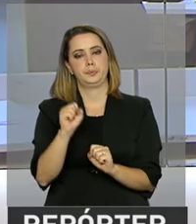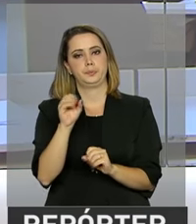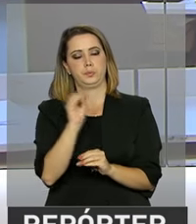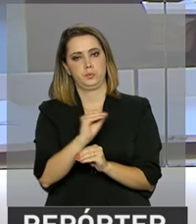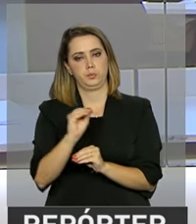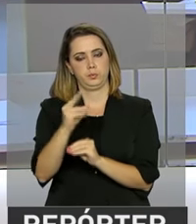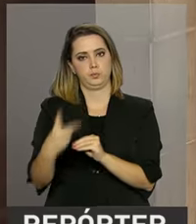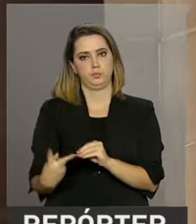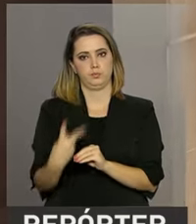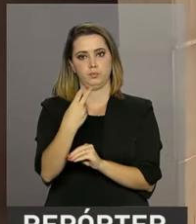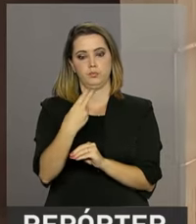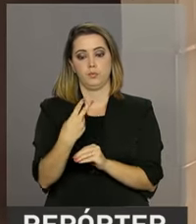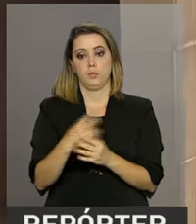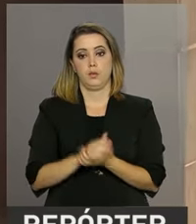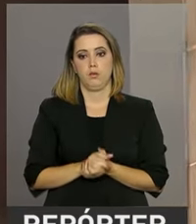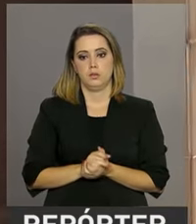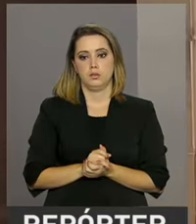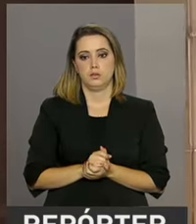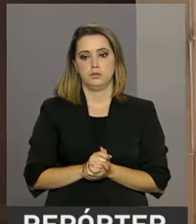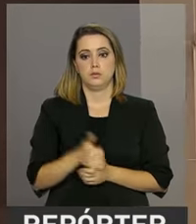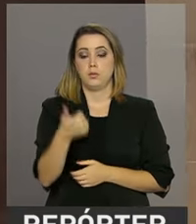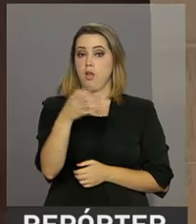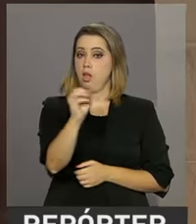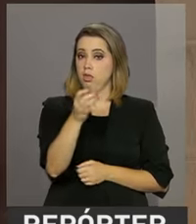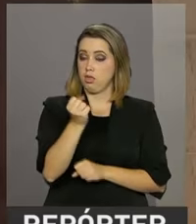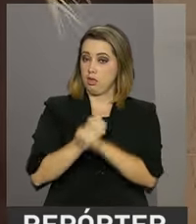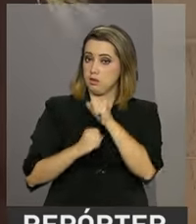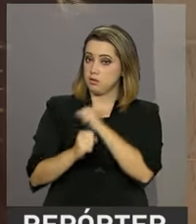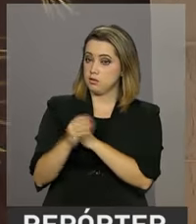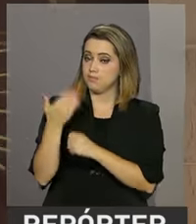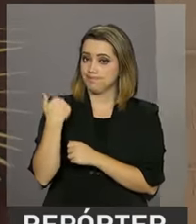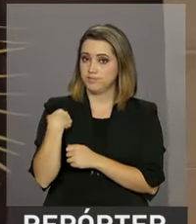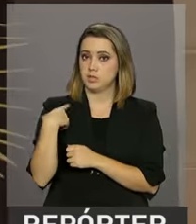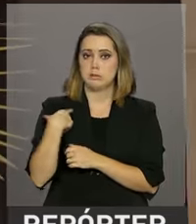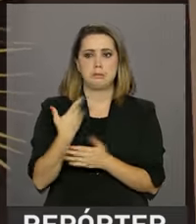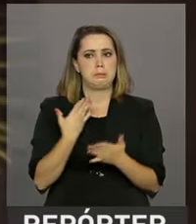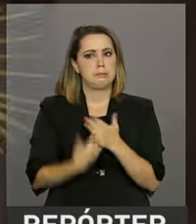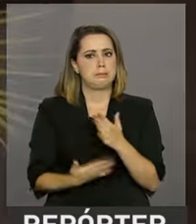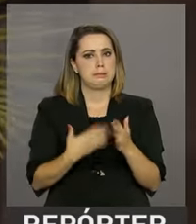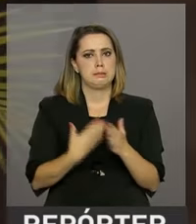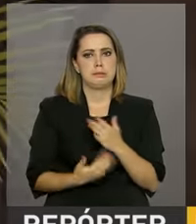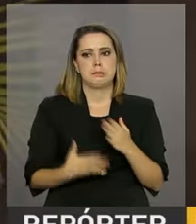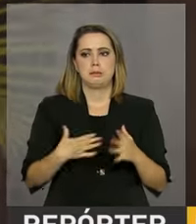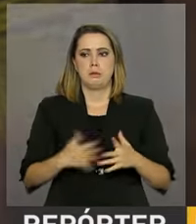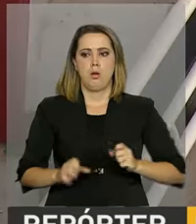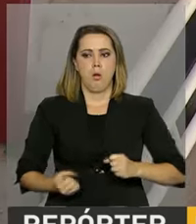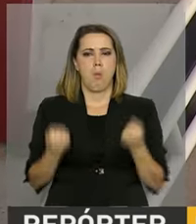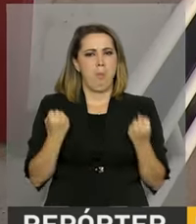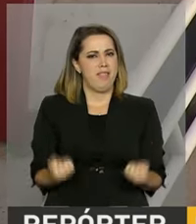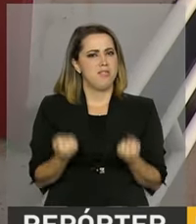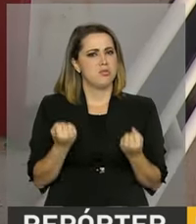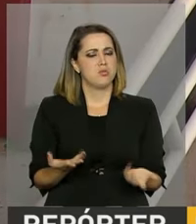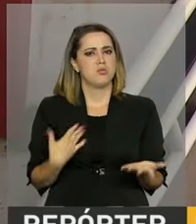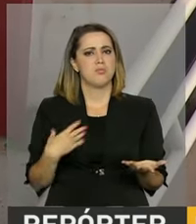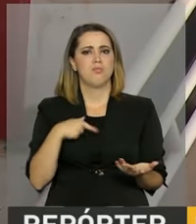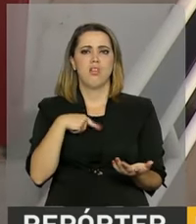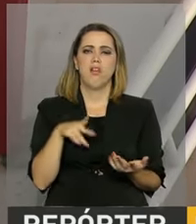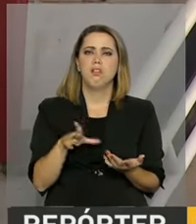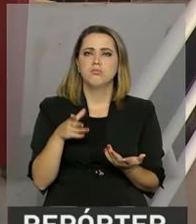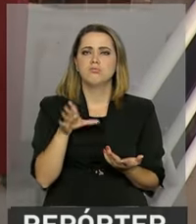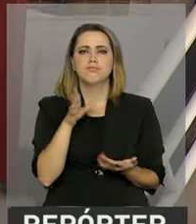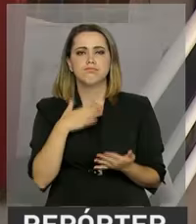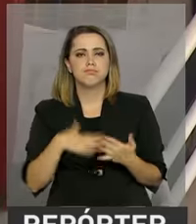SUS. Há 10 anos, Grace começou a perder o controle sobre o peso do corpo. A vida